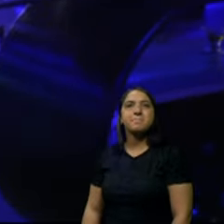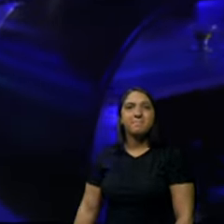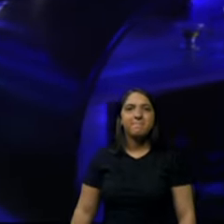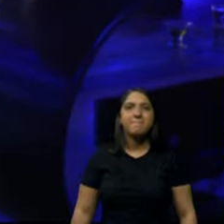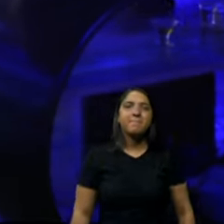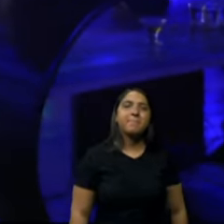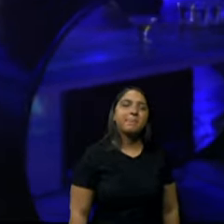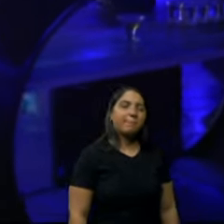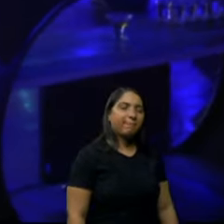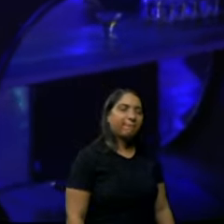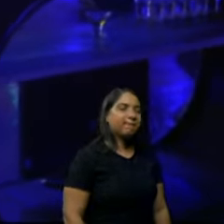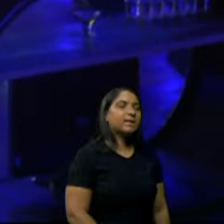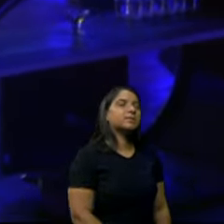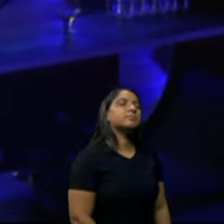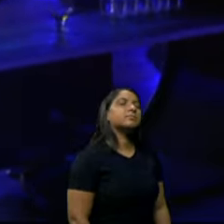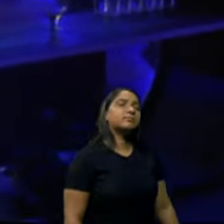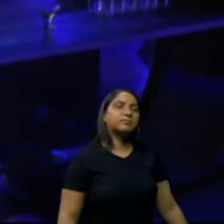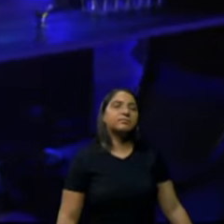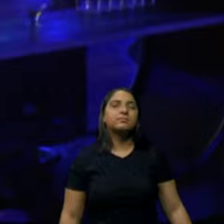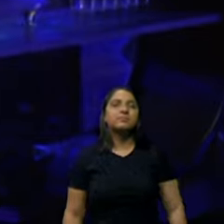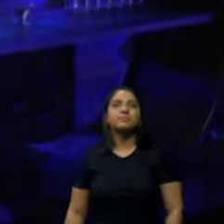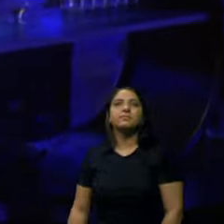E aí